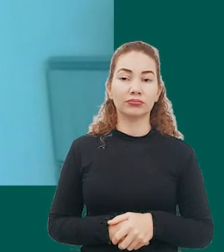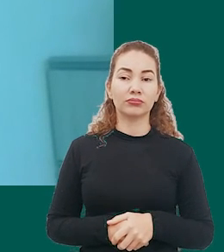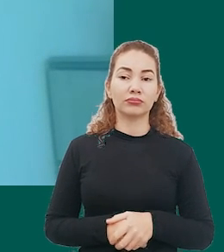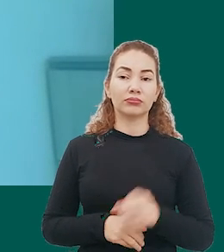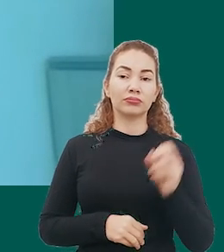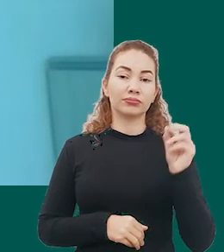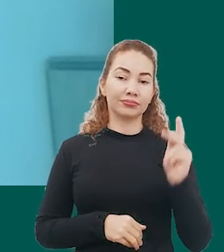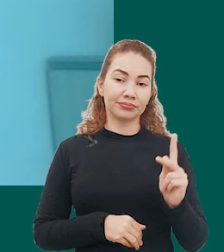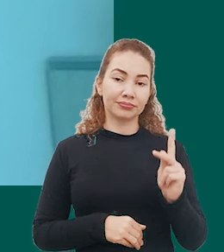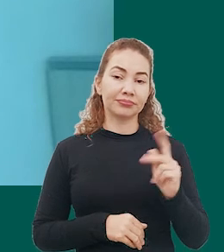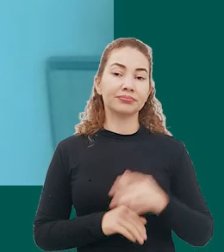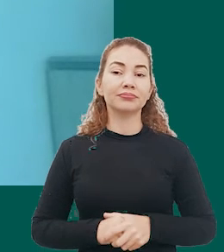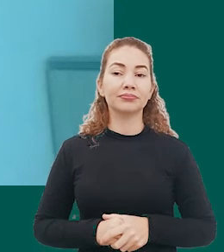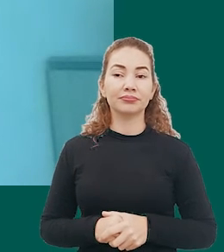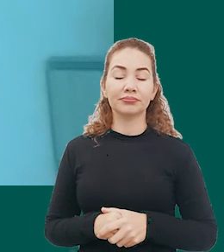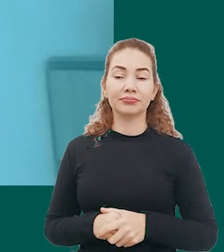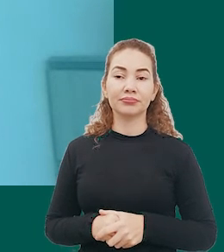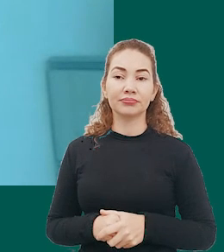Ok.